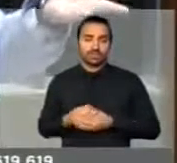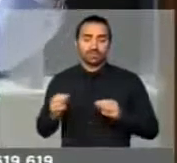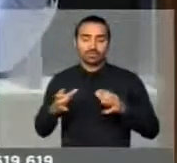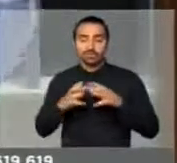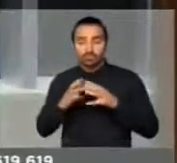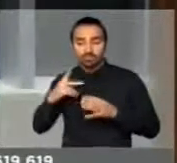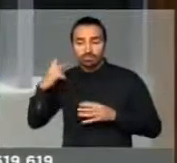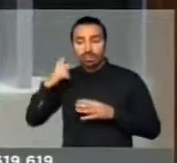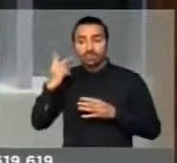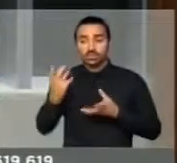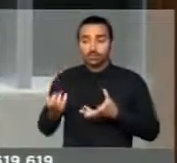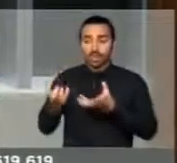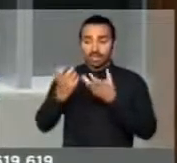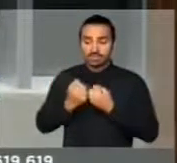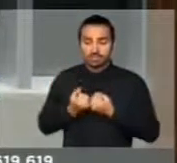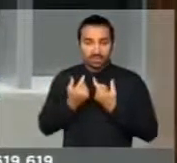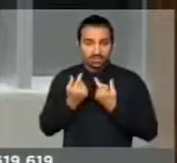uma